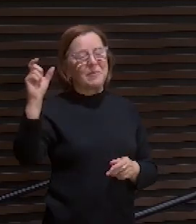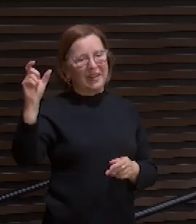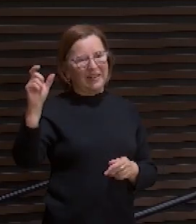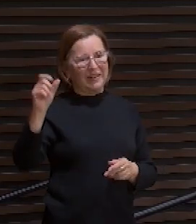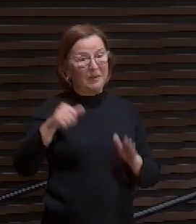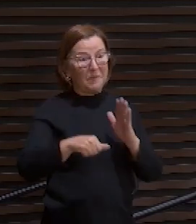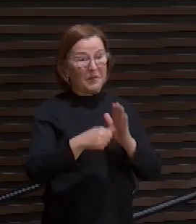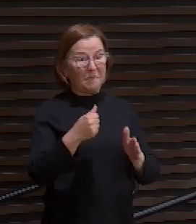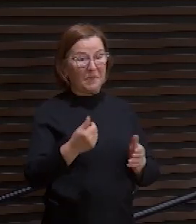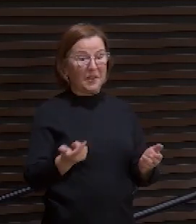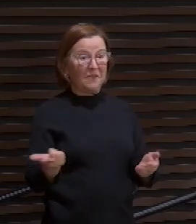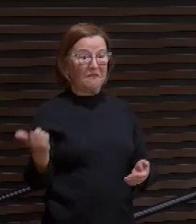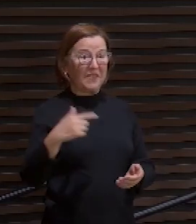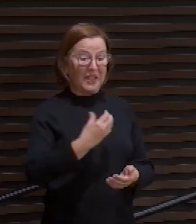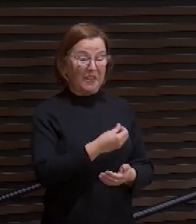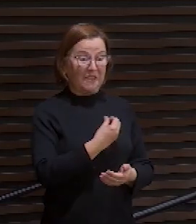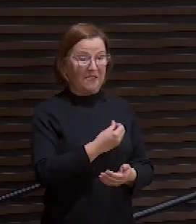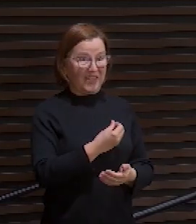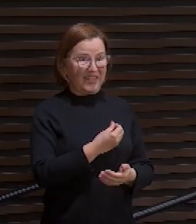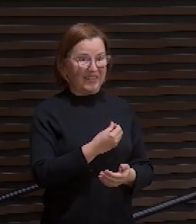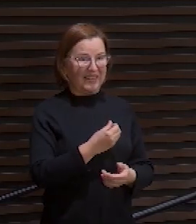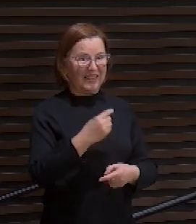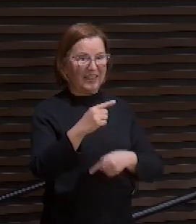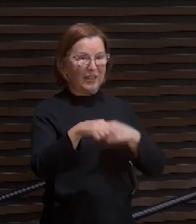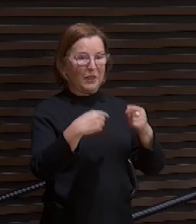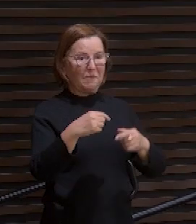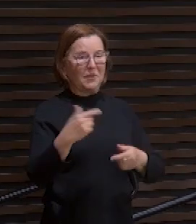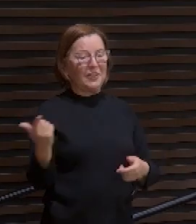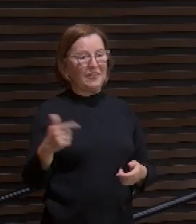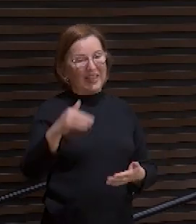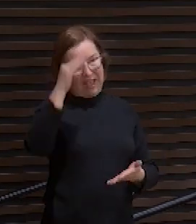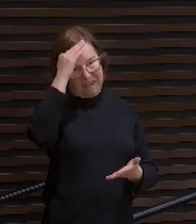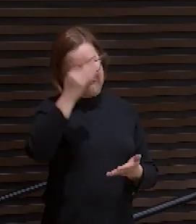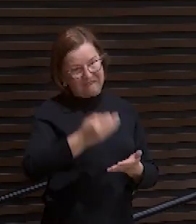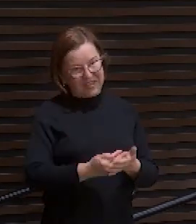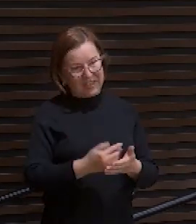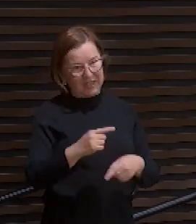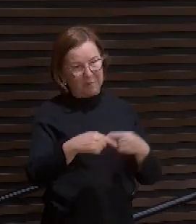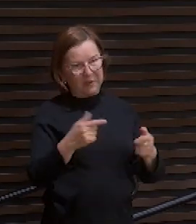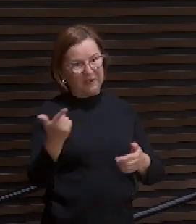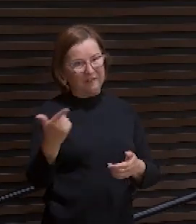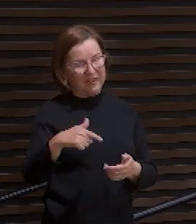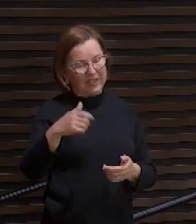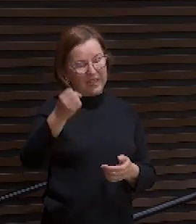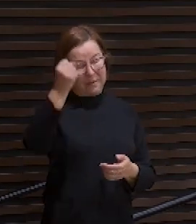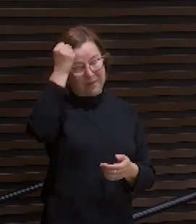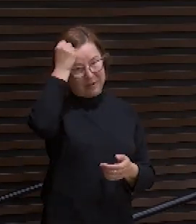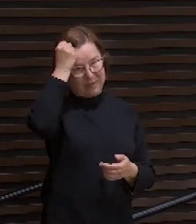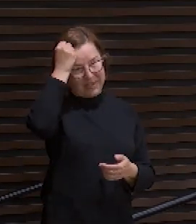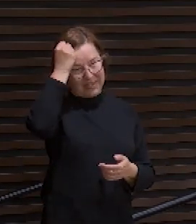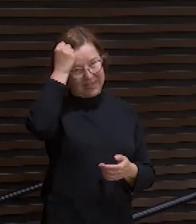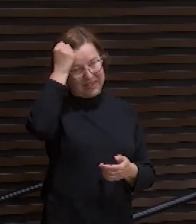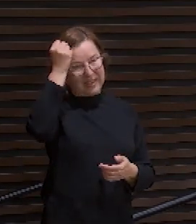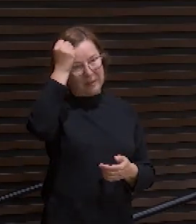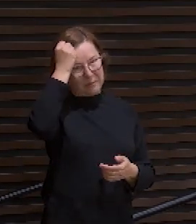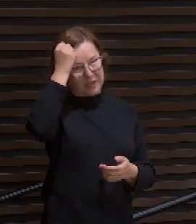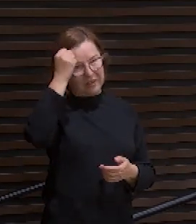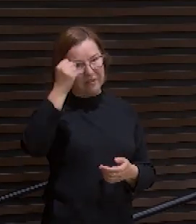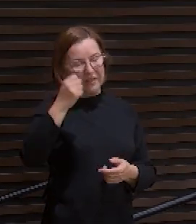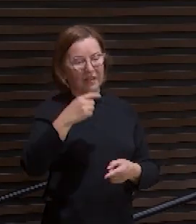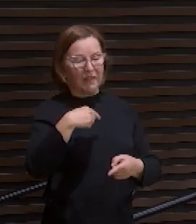a vivificação, com a vivificação vem a fé, com a fé vem o arrependimento, com o arrependimento